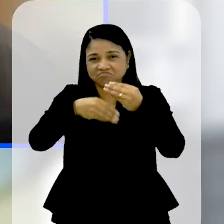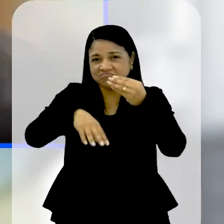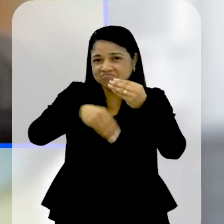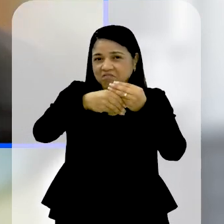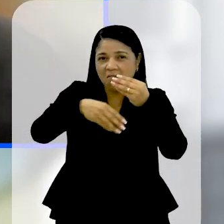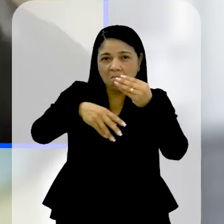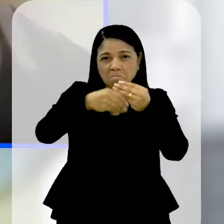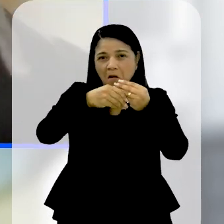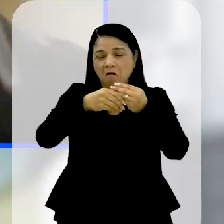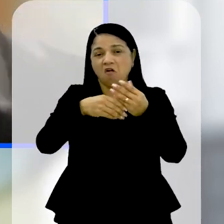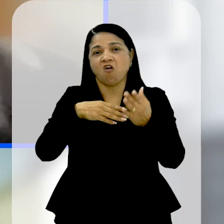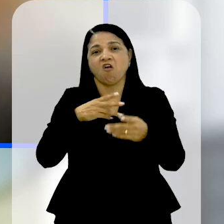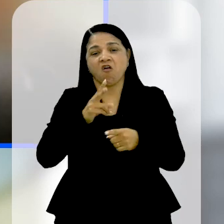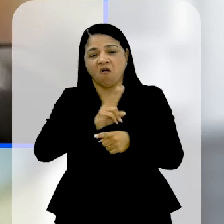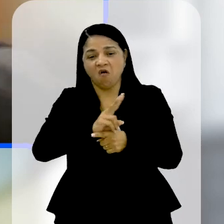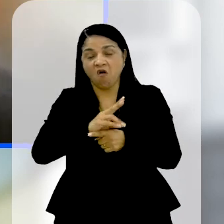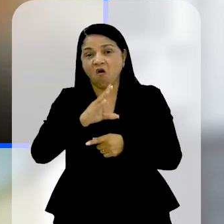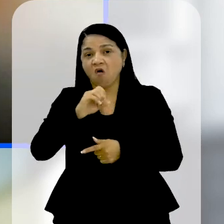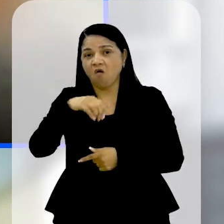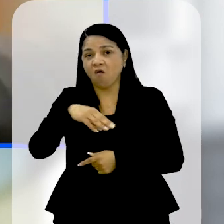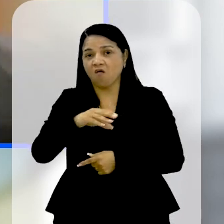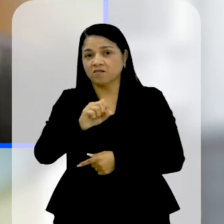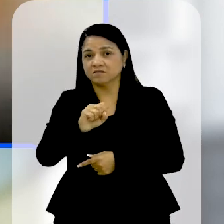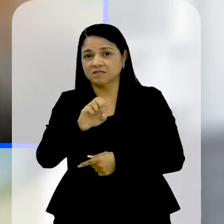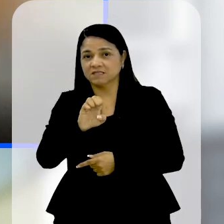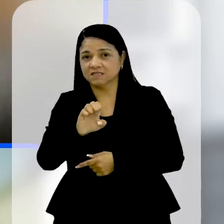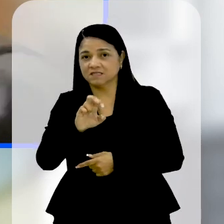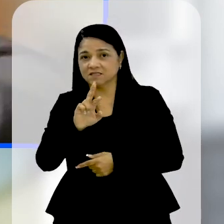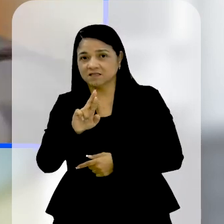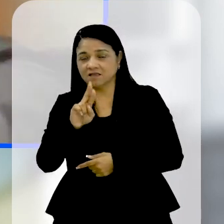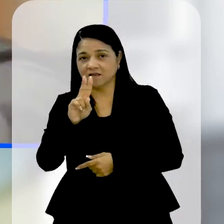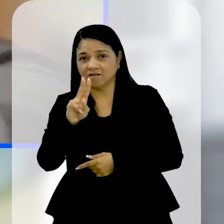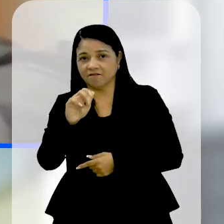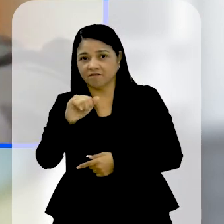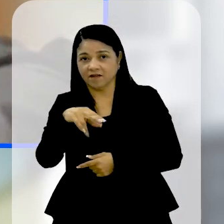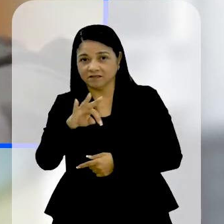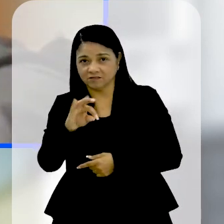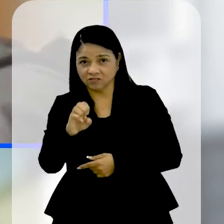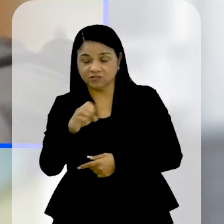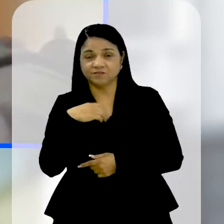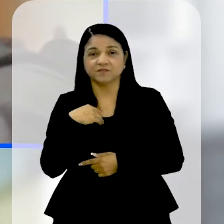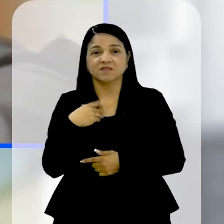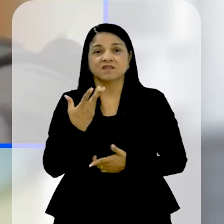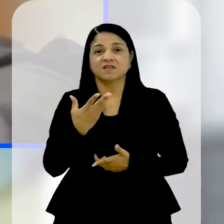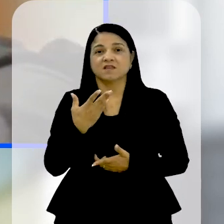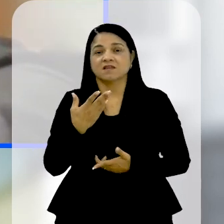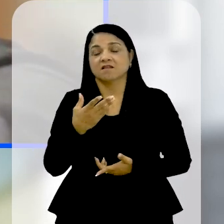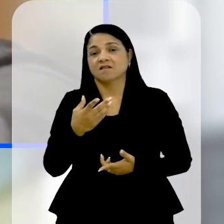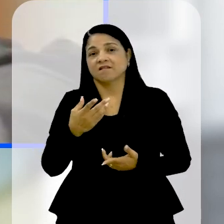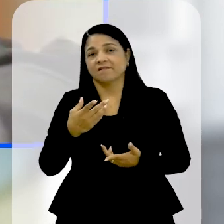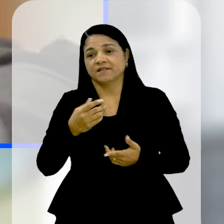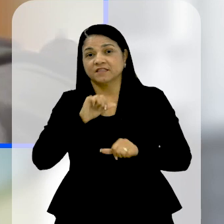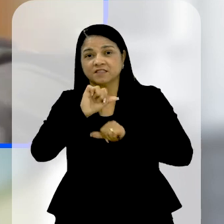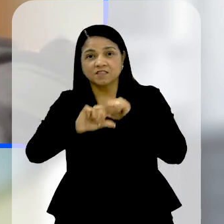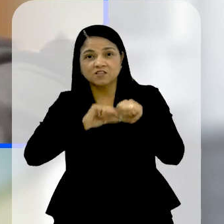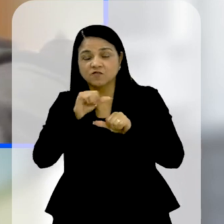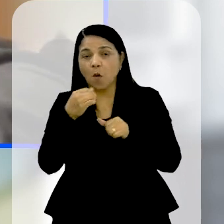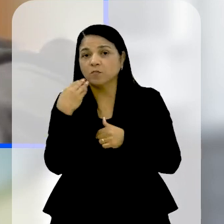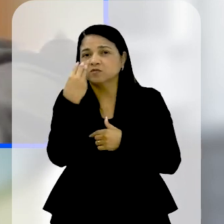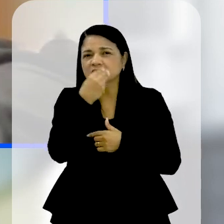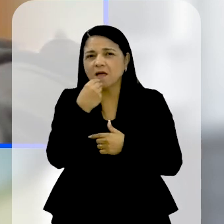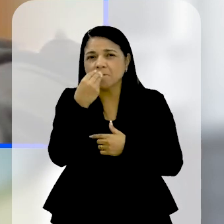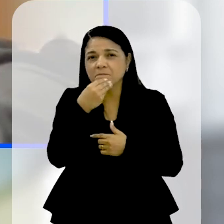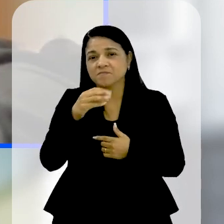vários aditivos, vários conservantes, edulcorantes, mudam o sabor daquilo para a criança ficar